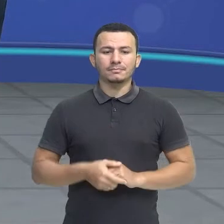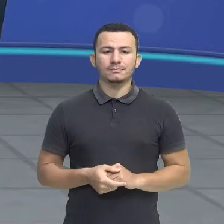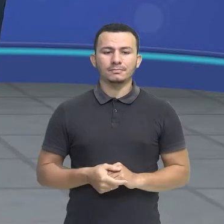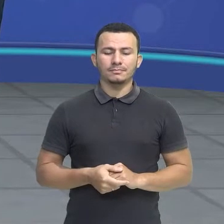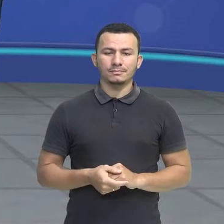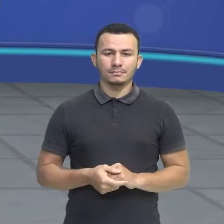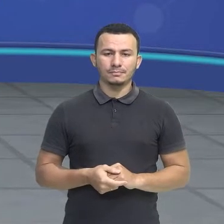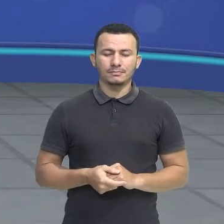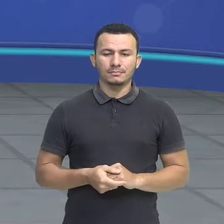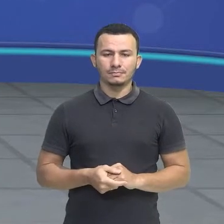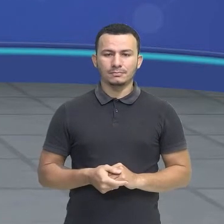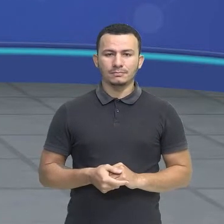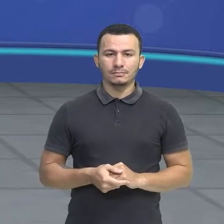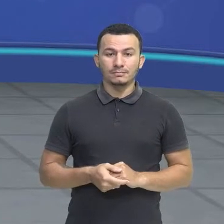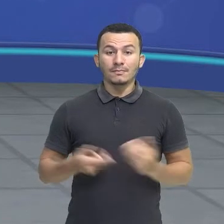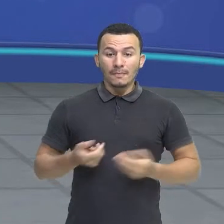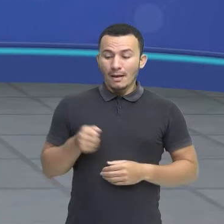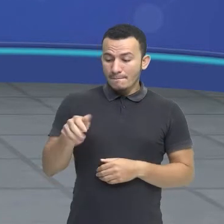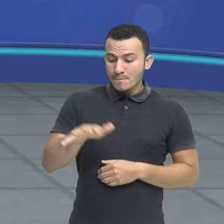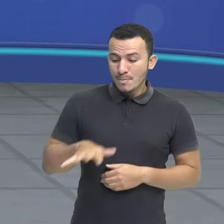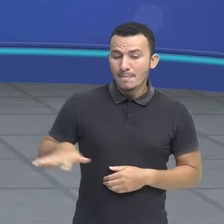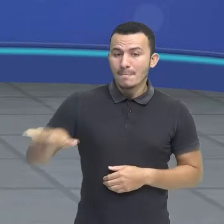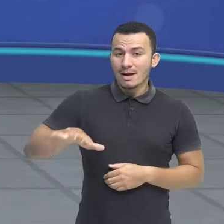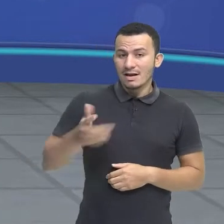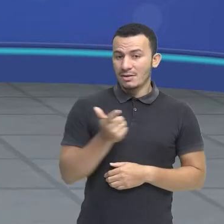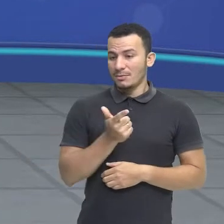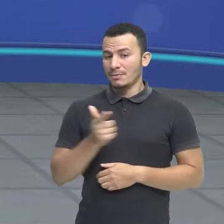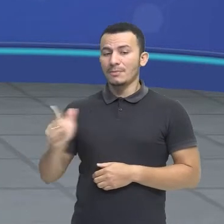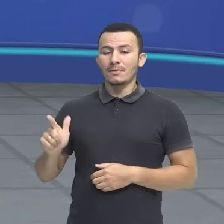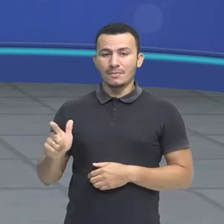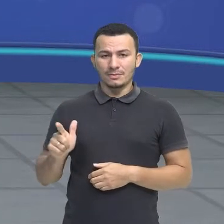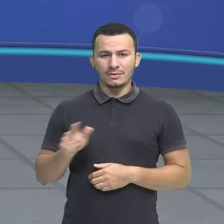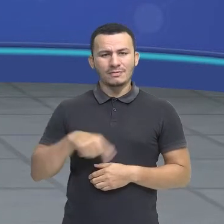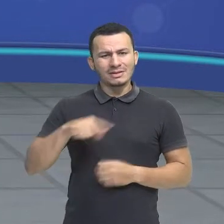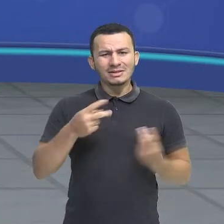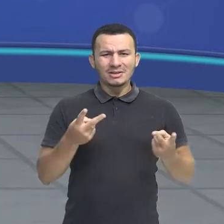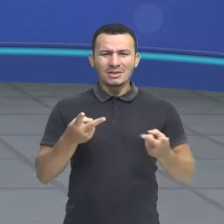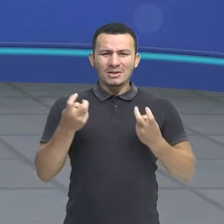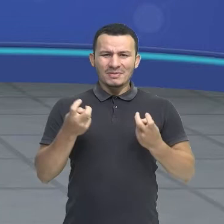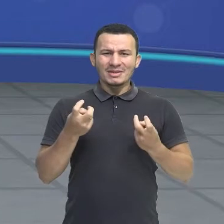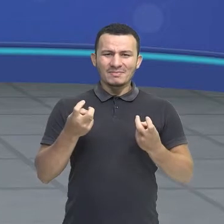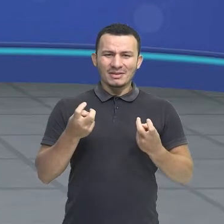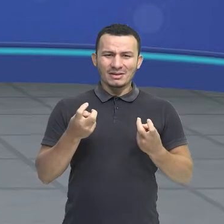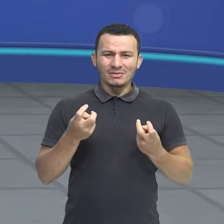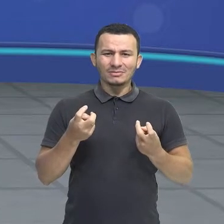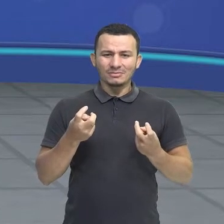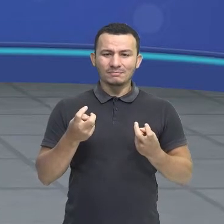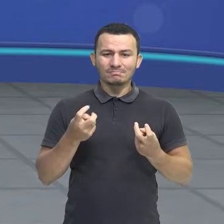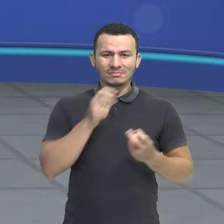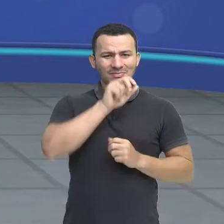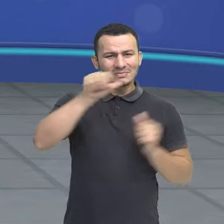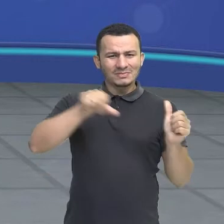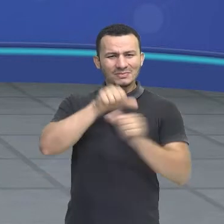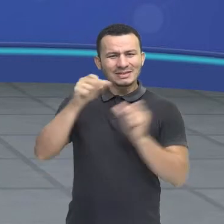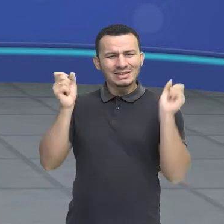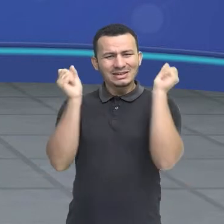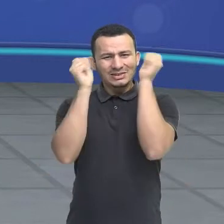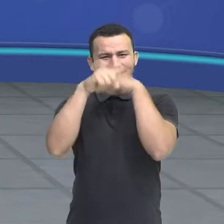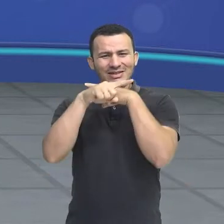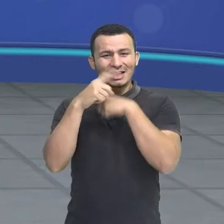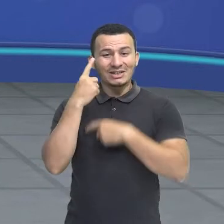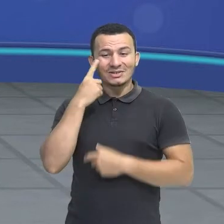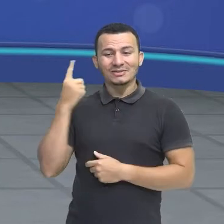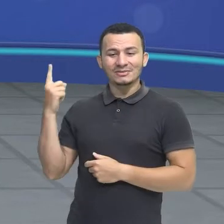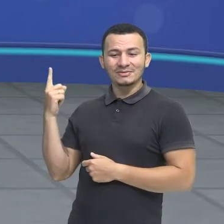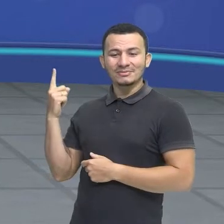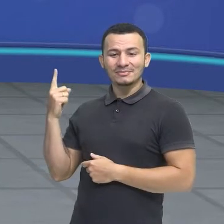estamos agora no outro campo, né? Nós vamos agora, você já começa a perceber aqui a complexidade da coisa, né? Olha,